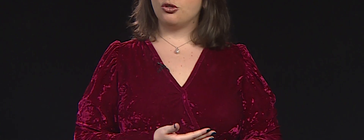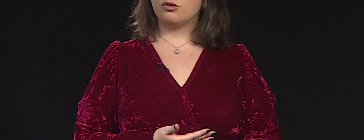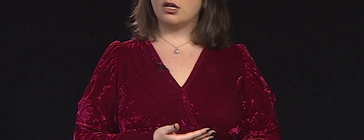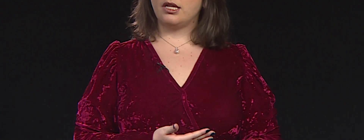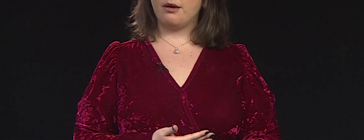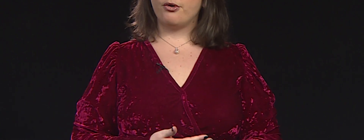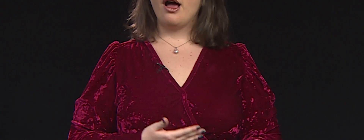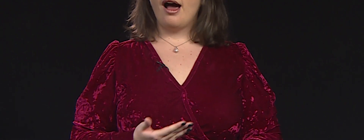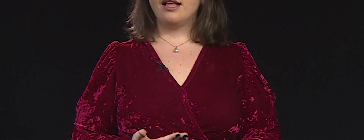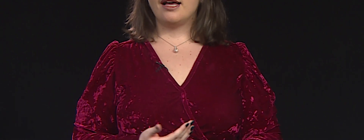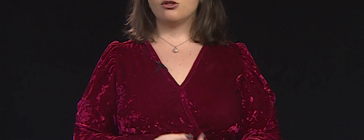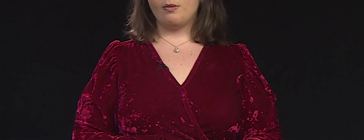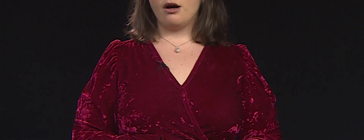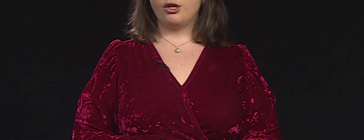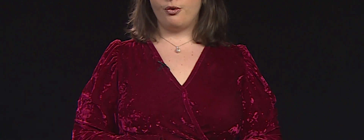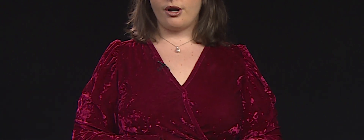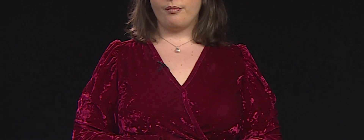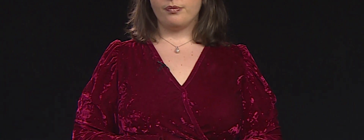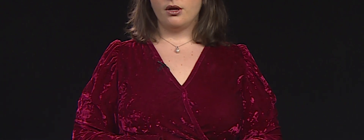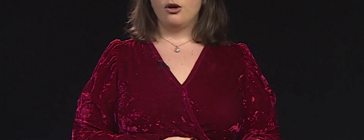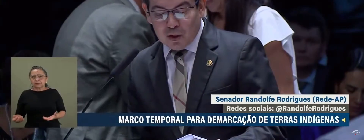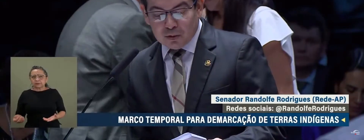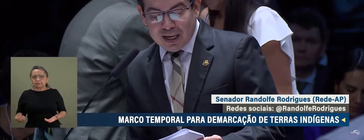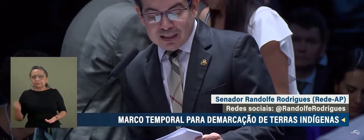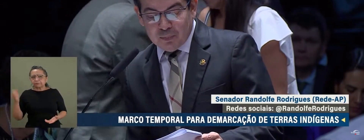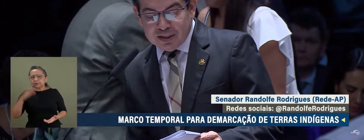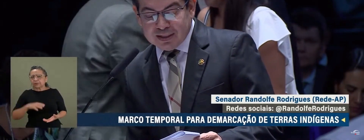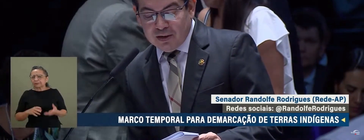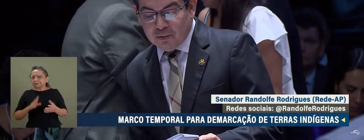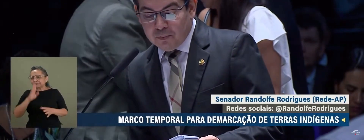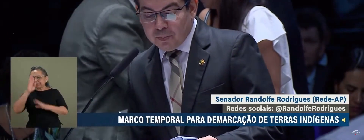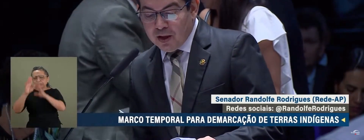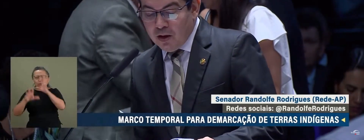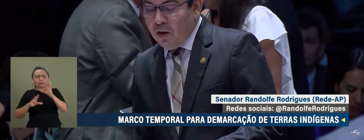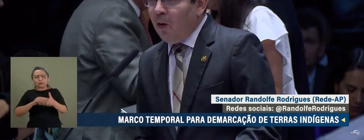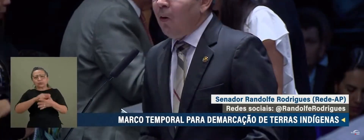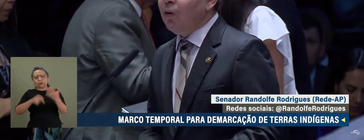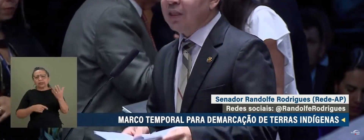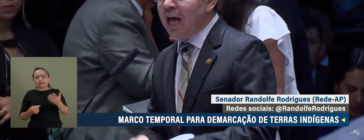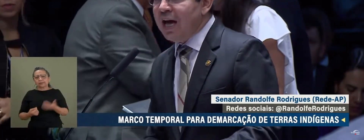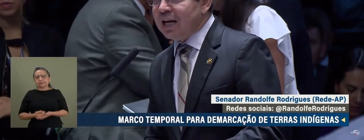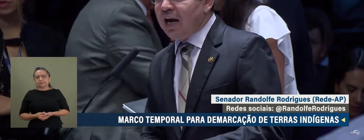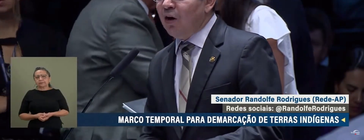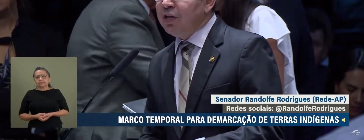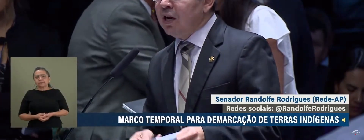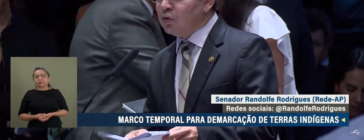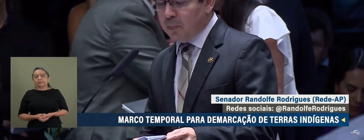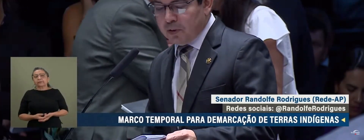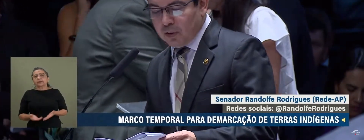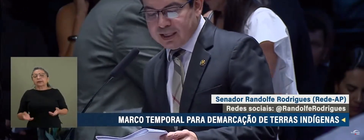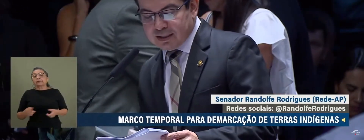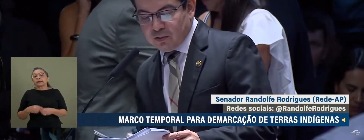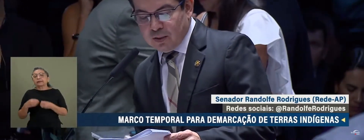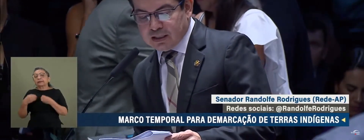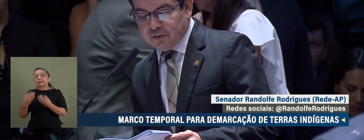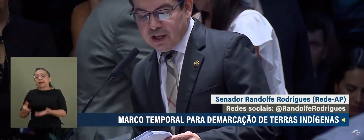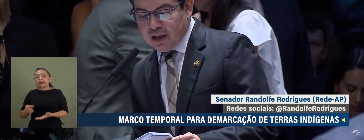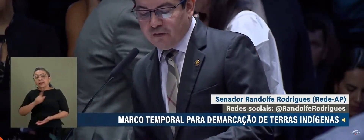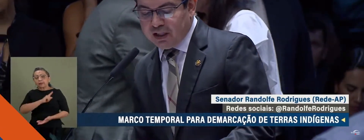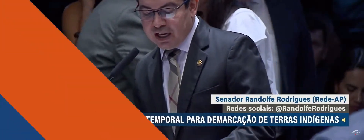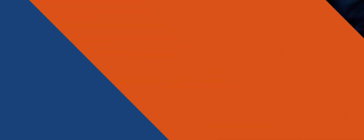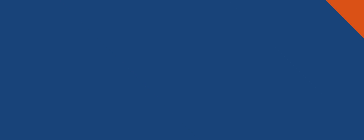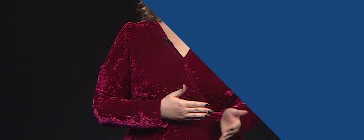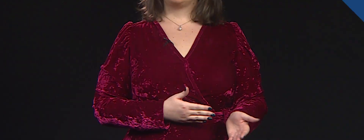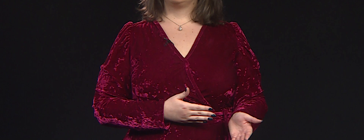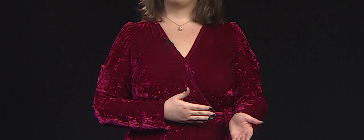em 21 de setembro a tese do Marco temporal o líder do governo no Congresso randolf Rodrigues disse que o presidente Lula vetará o Marco